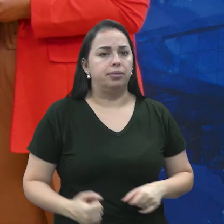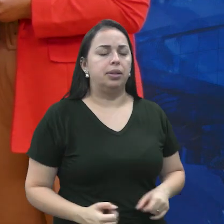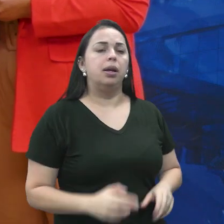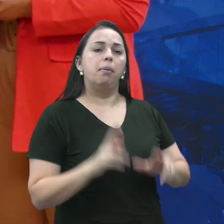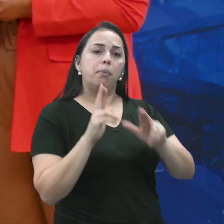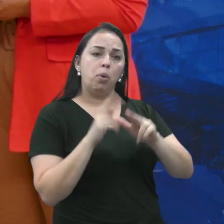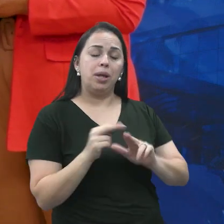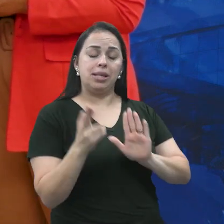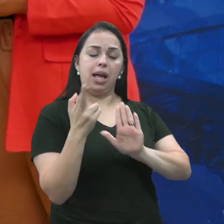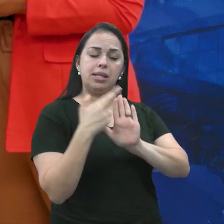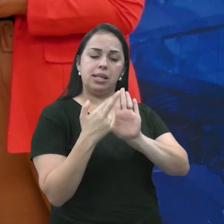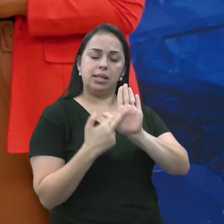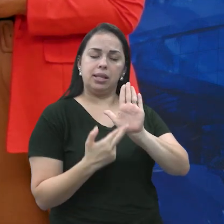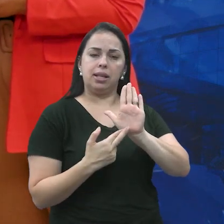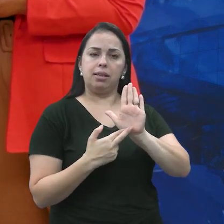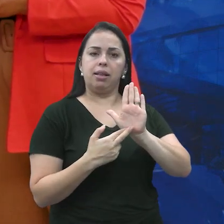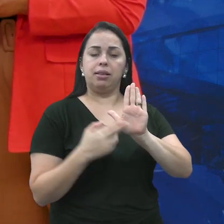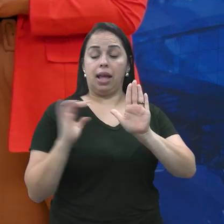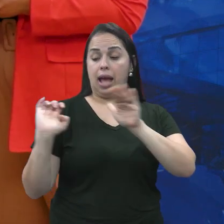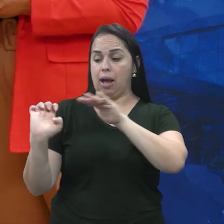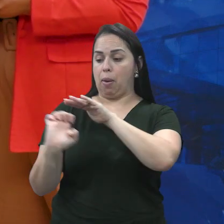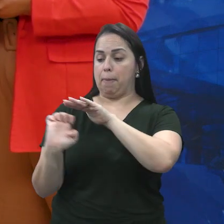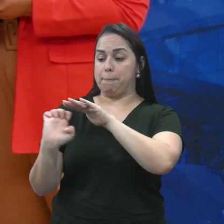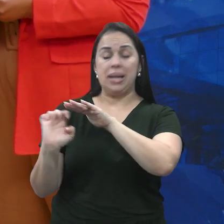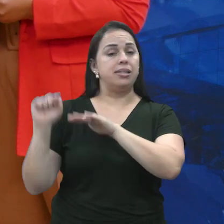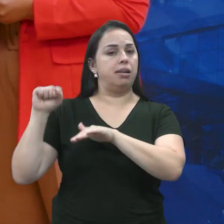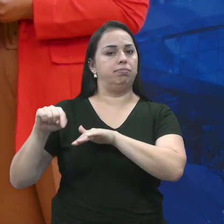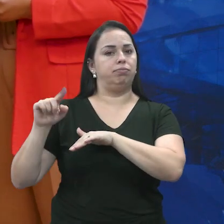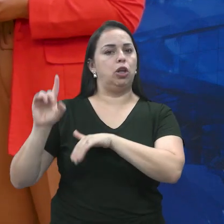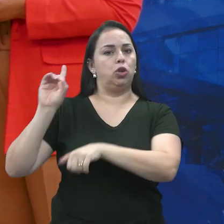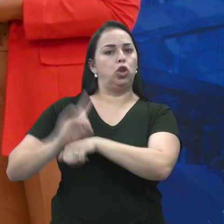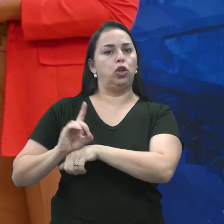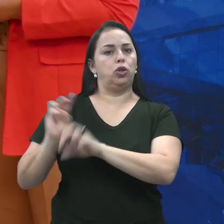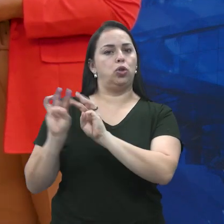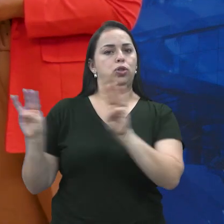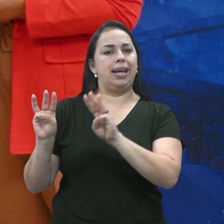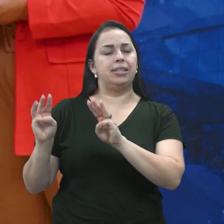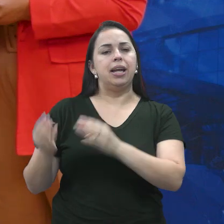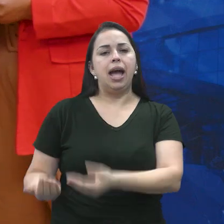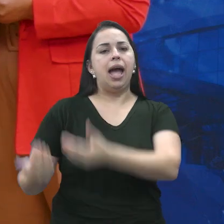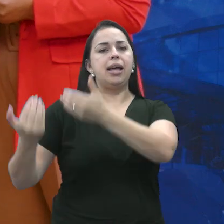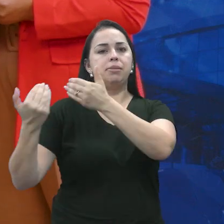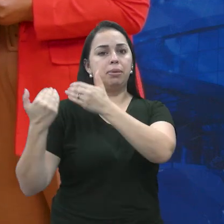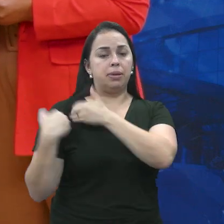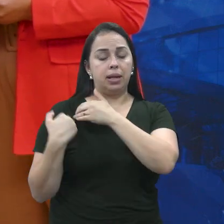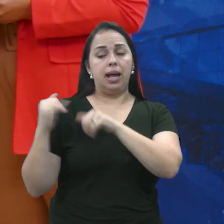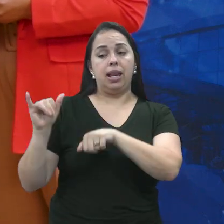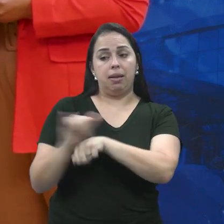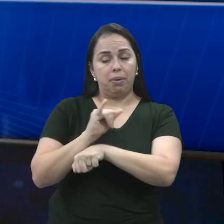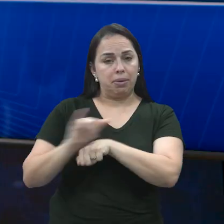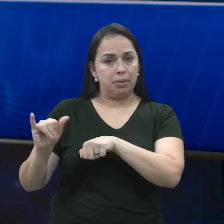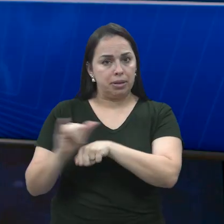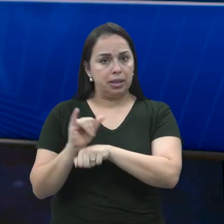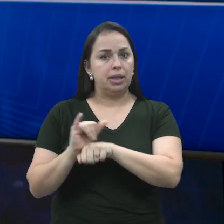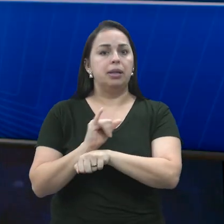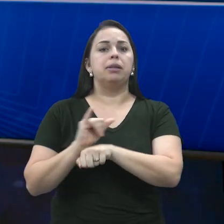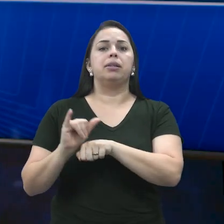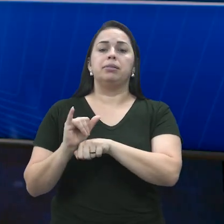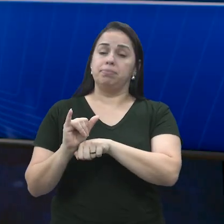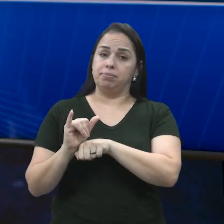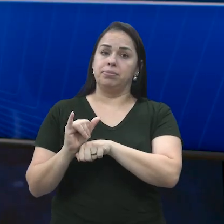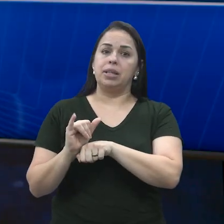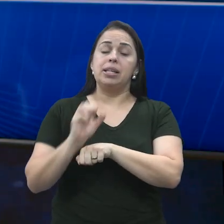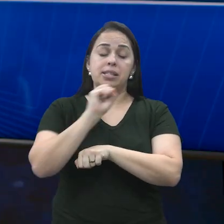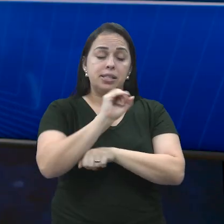ela costuma trazer uma responsabilidade para a plataforma, para que a plataforma adote medidas, seja preventivas,